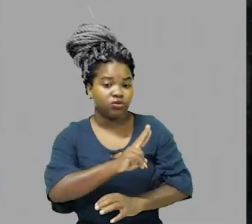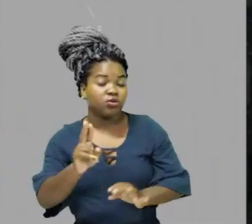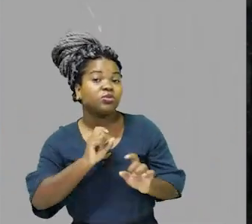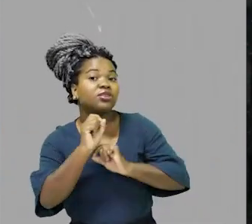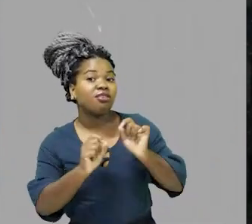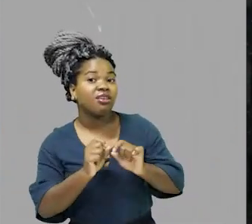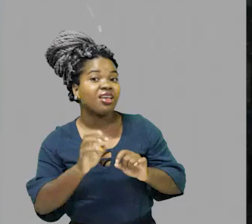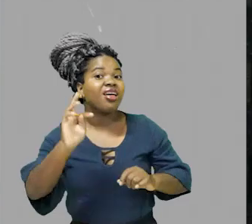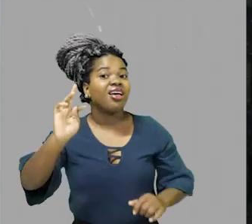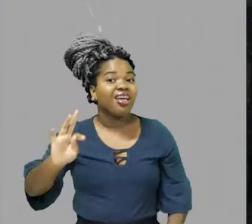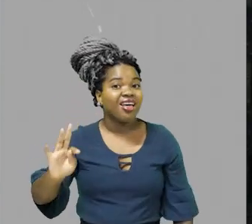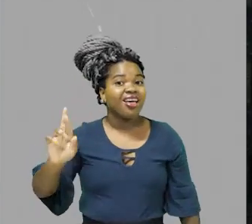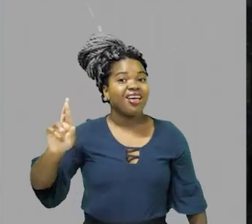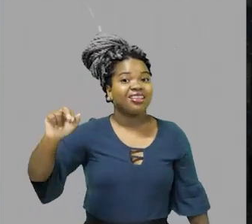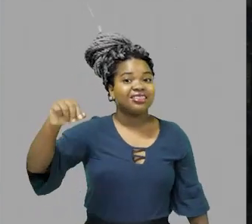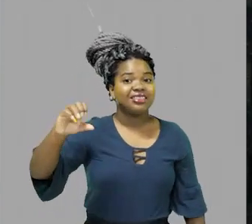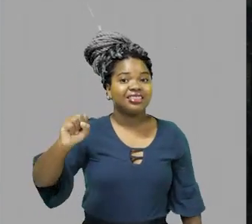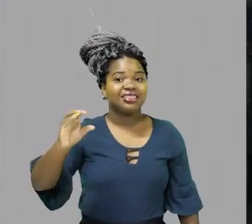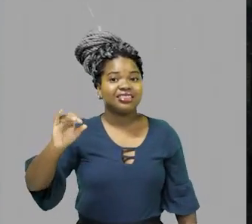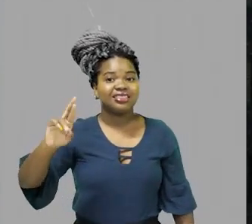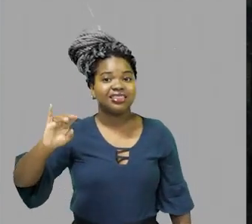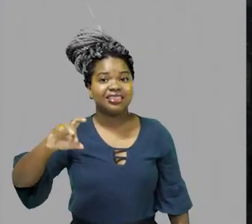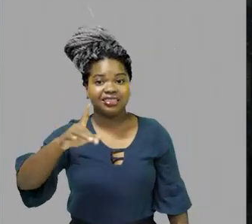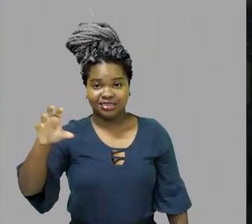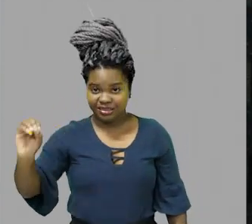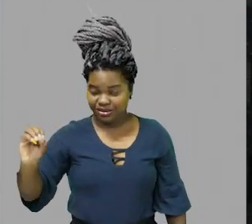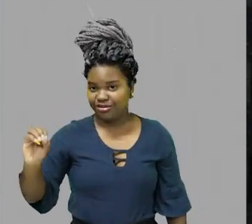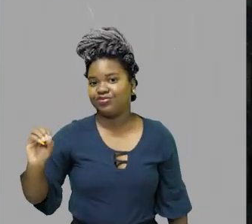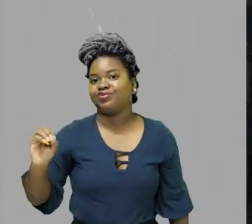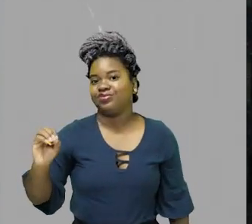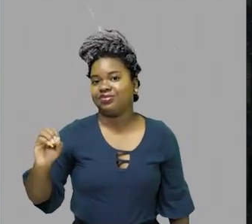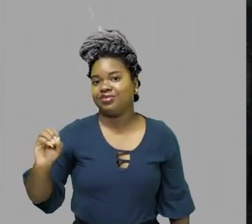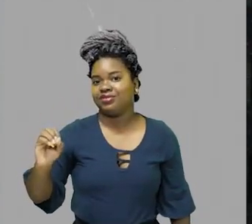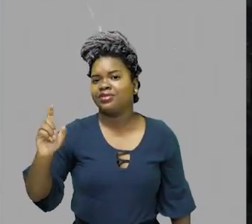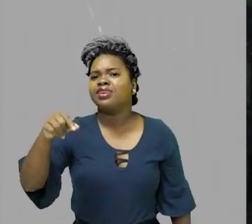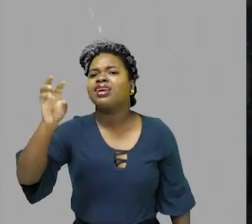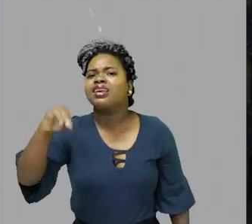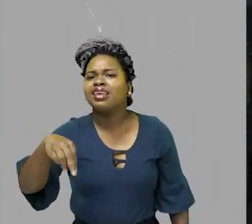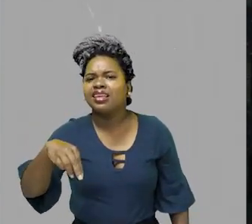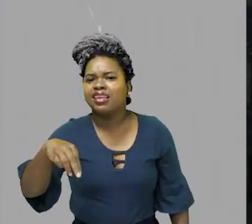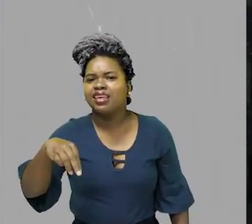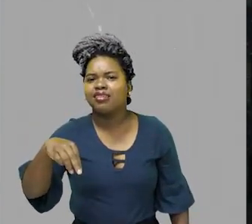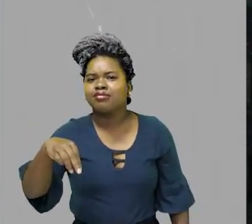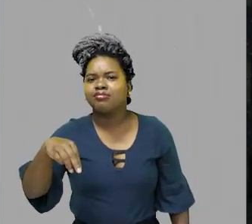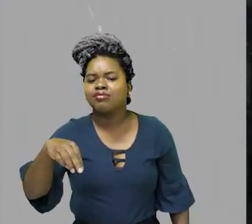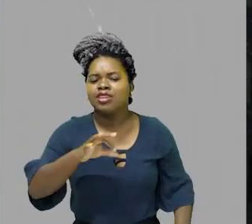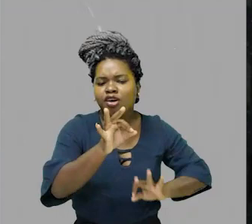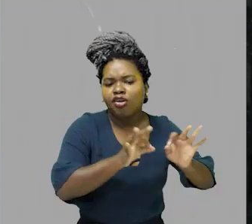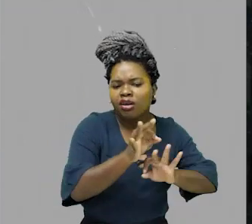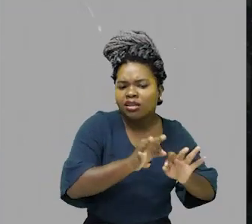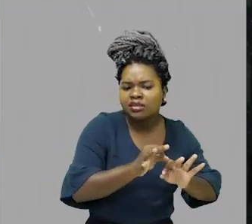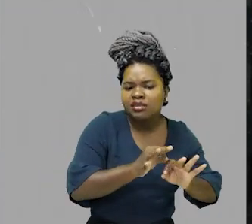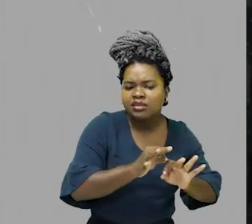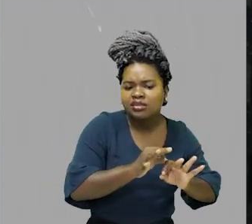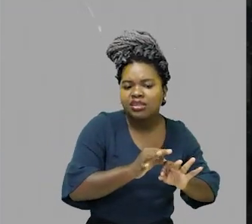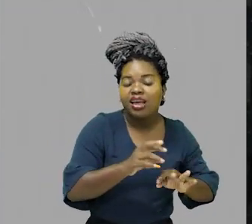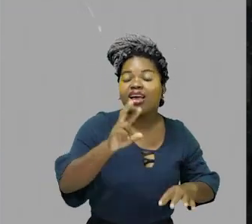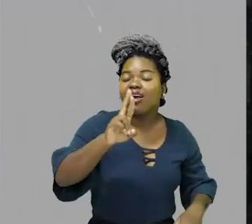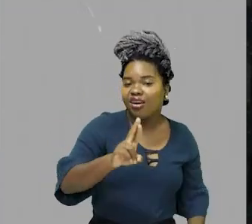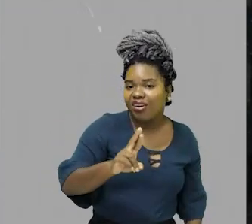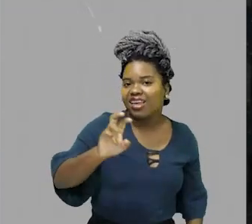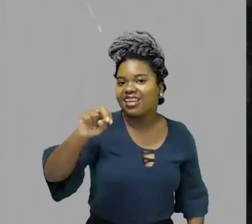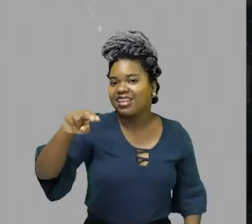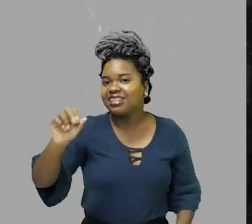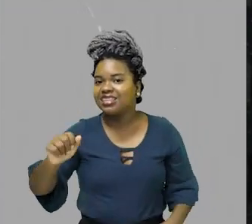Quem faz a transcrição, como eu já falei para vocês, é a RNA polimerase. Finalizada a transcrição,